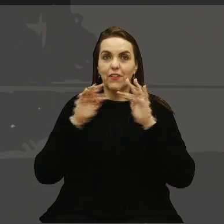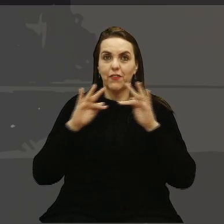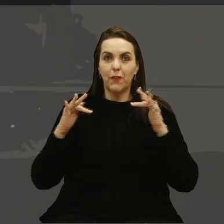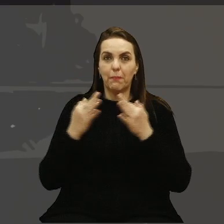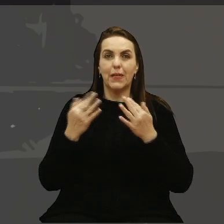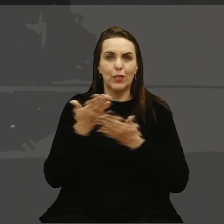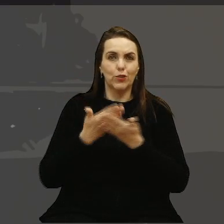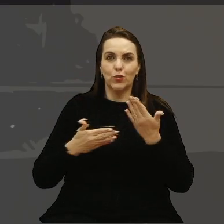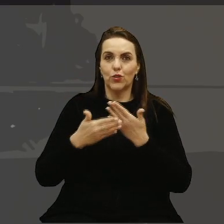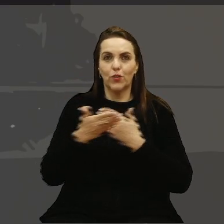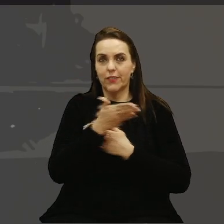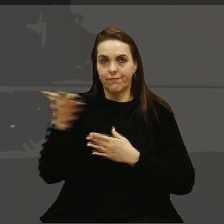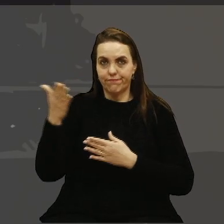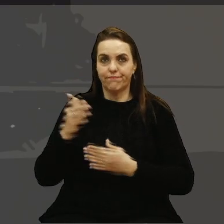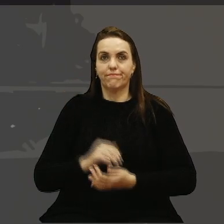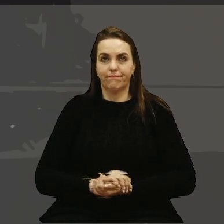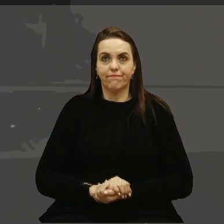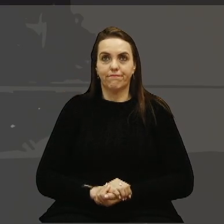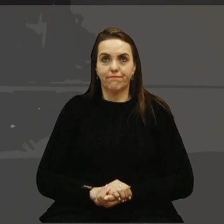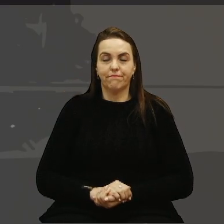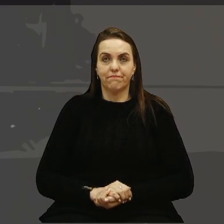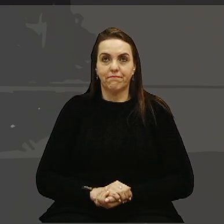famílias.